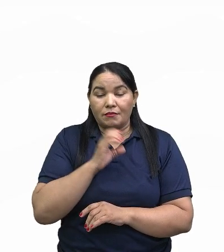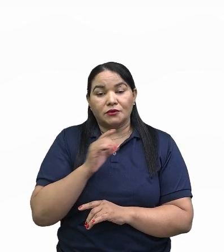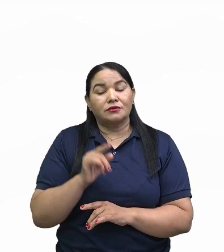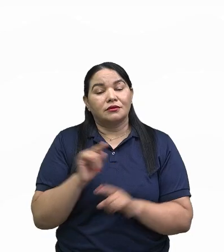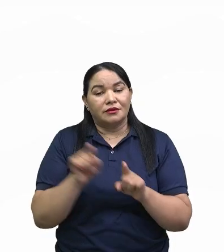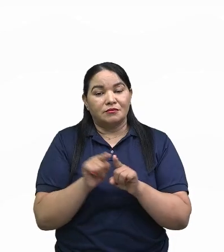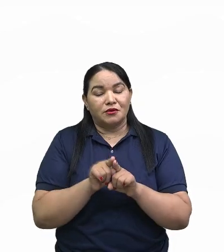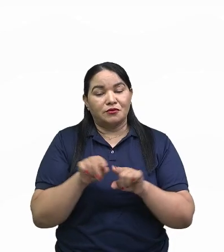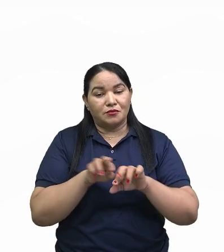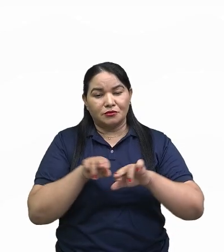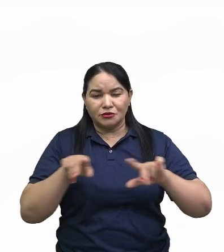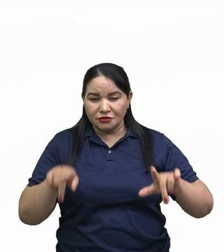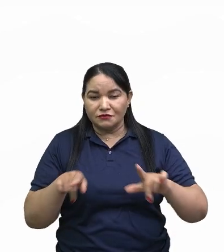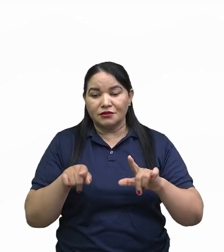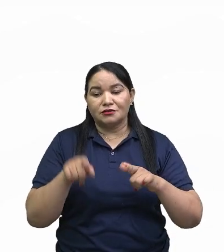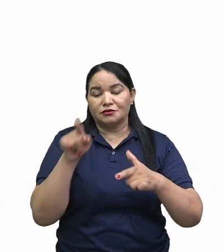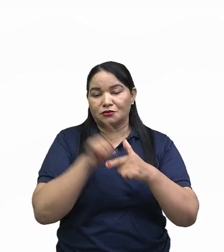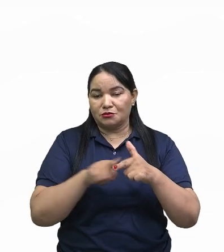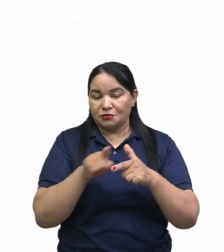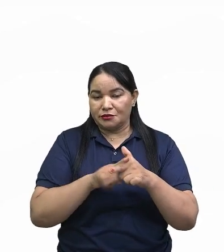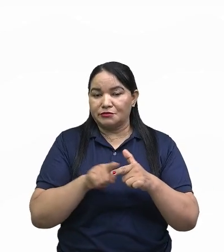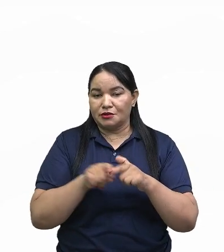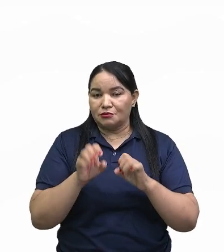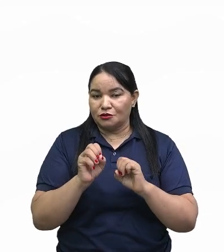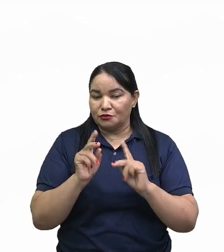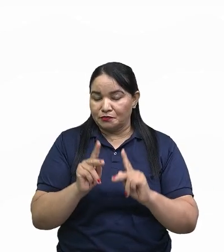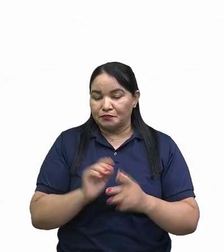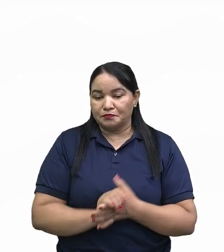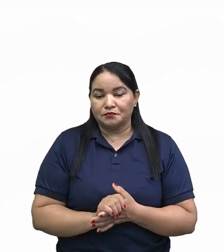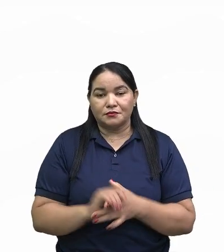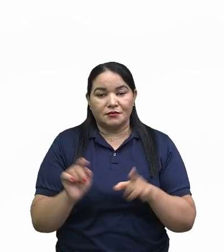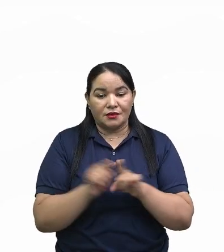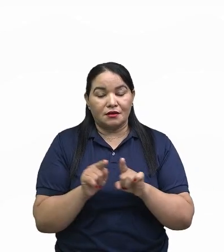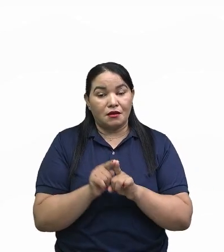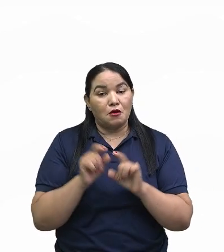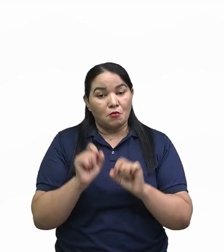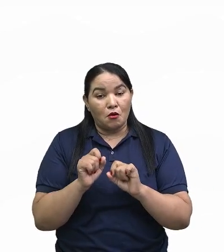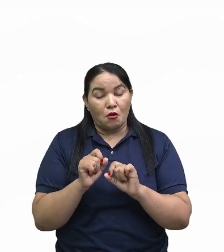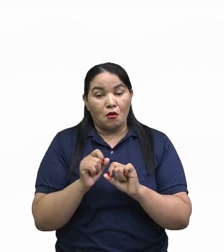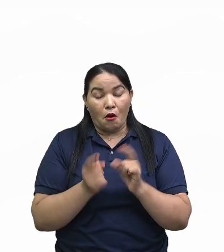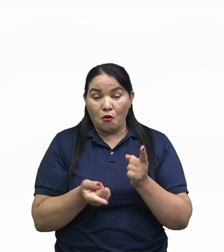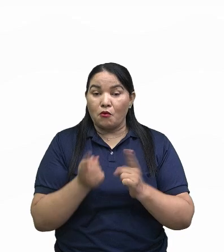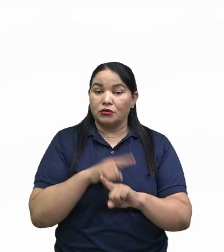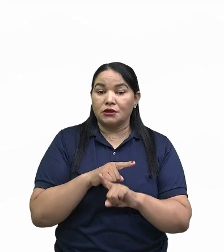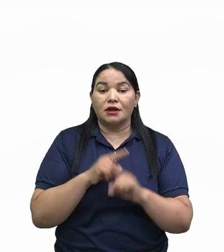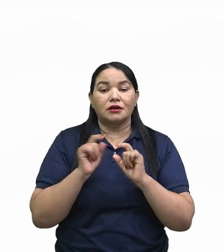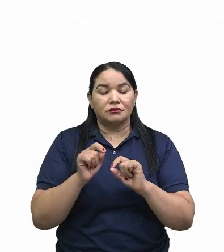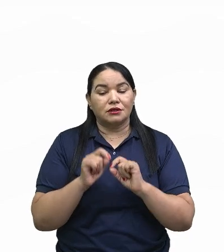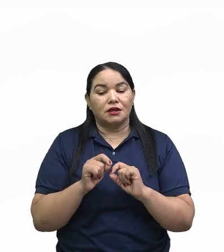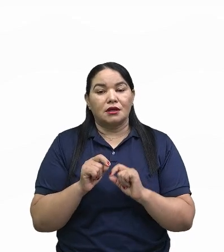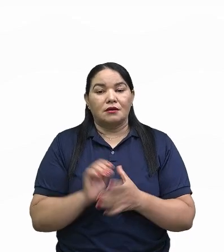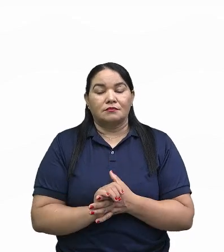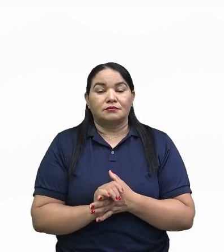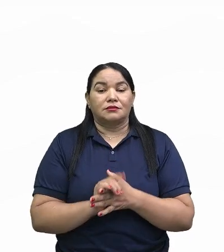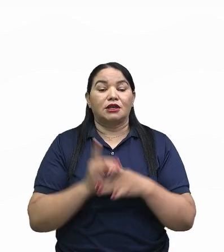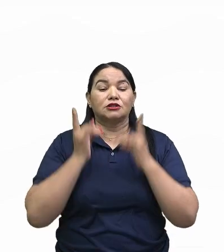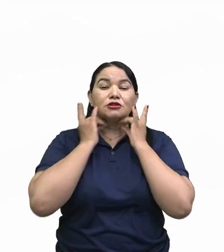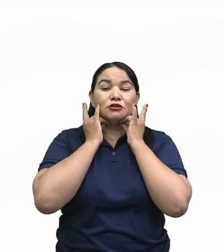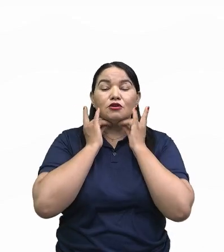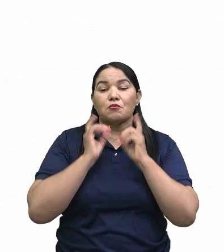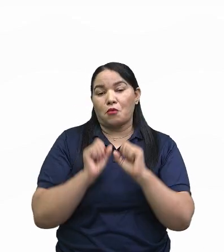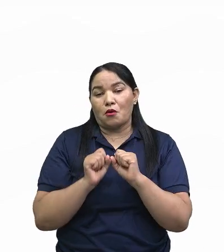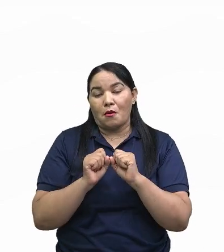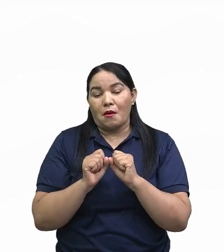relacionados a esse desequilíbrio hormonal. E pode acontecer o efeito oposto, né? A tireoide ela pode produzir